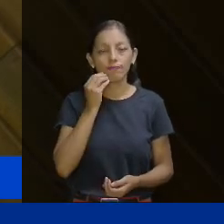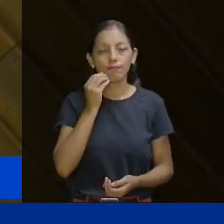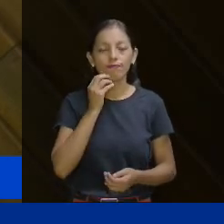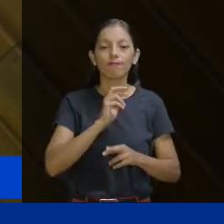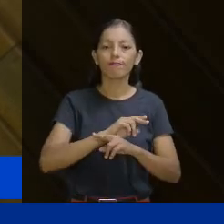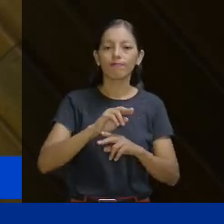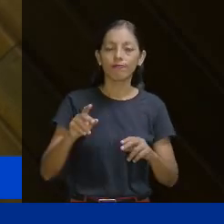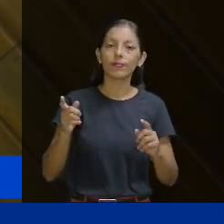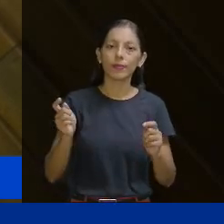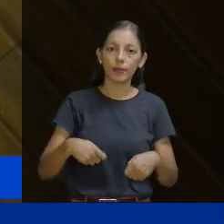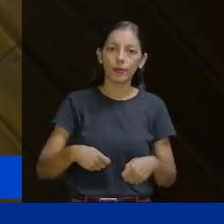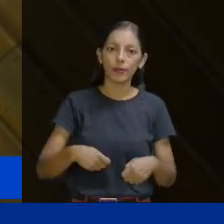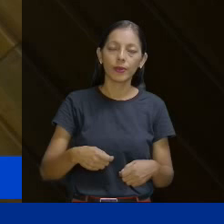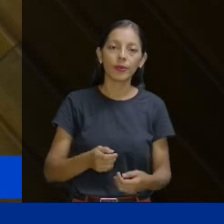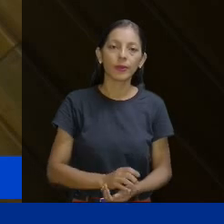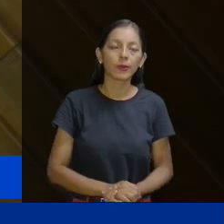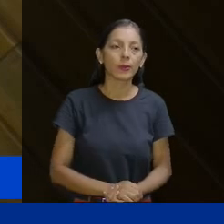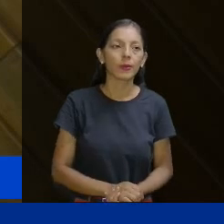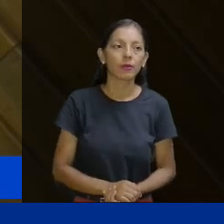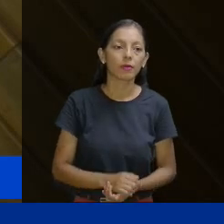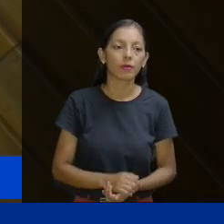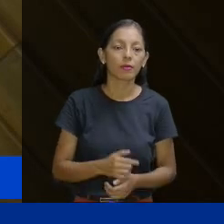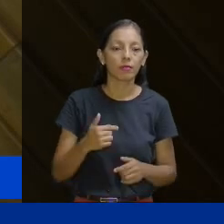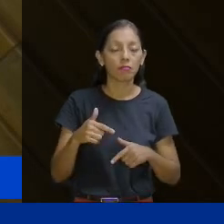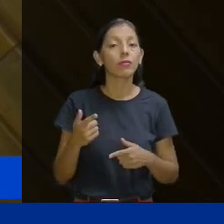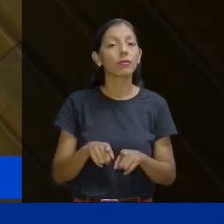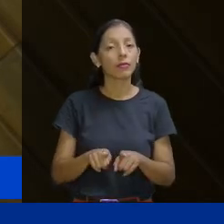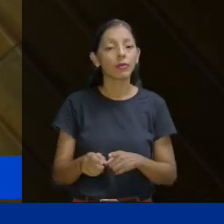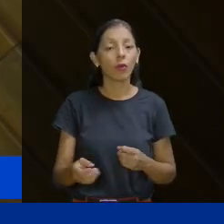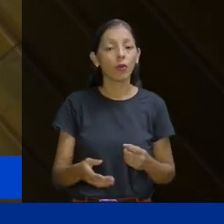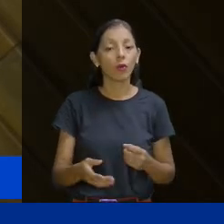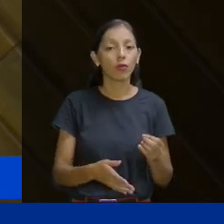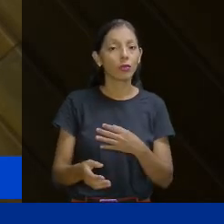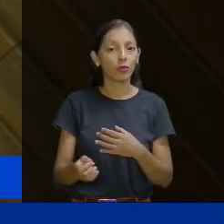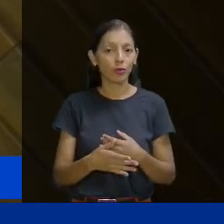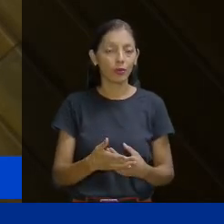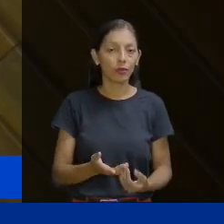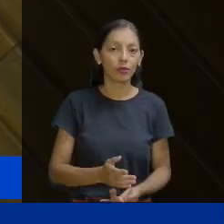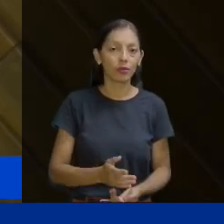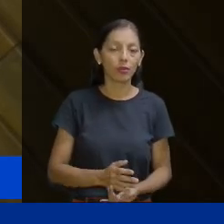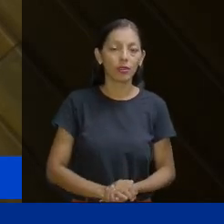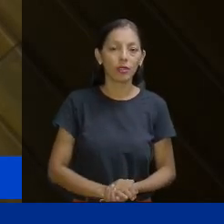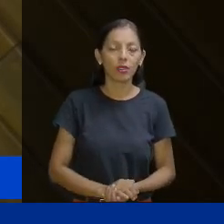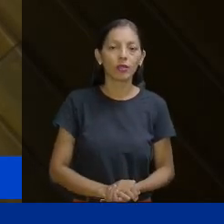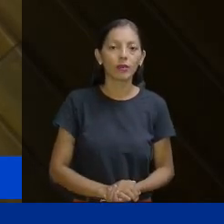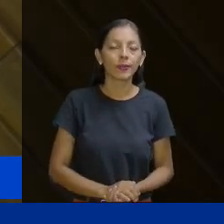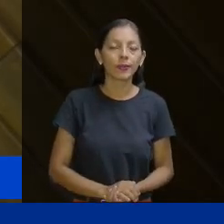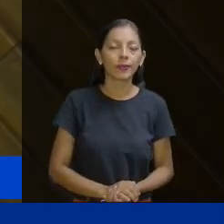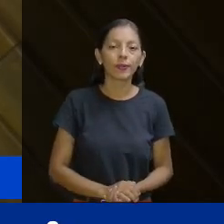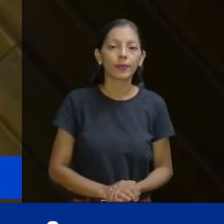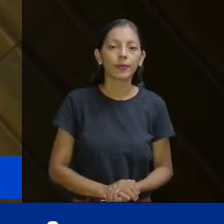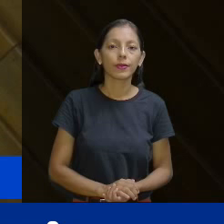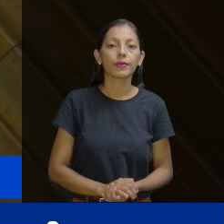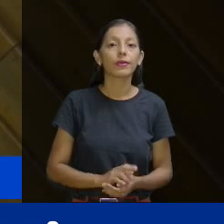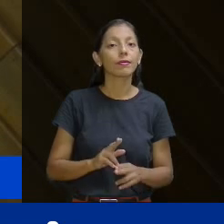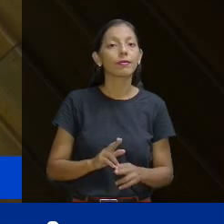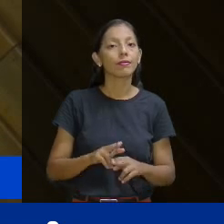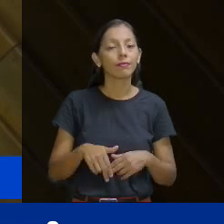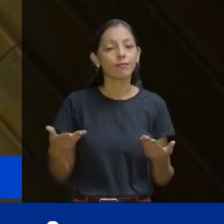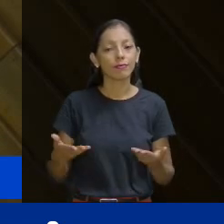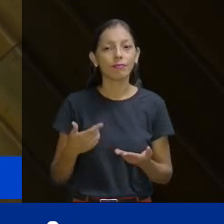uma série de novas atribuições, e isso me habilitou a exercer o cargo de secretário